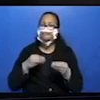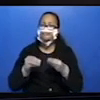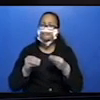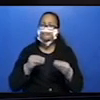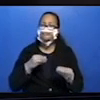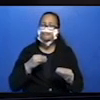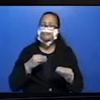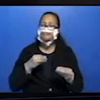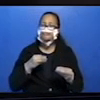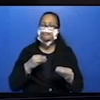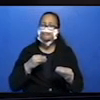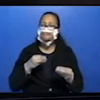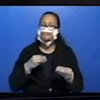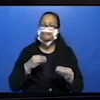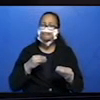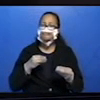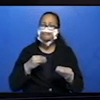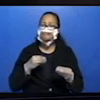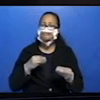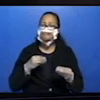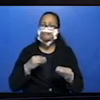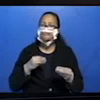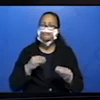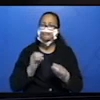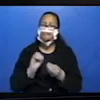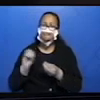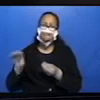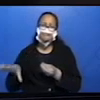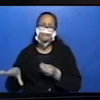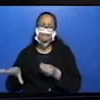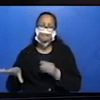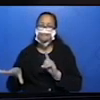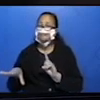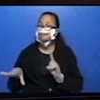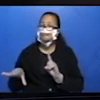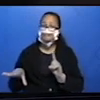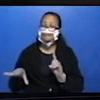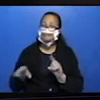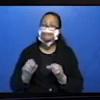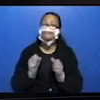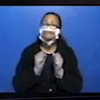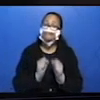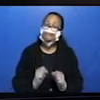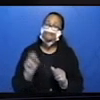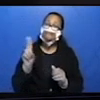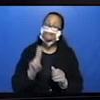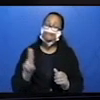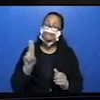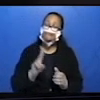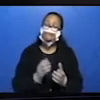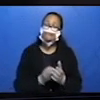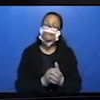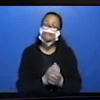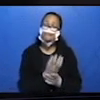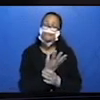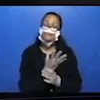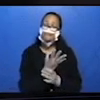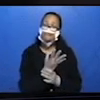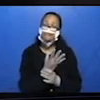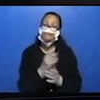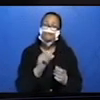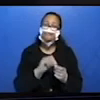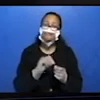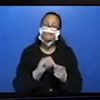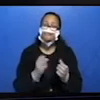nosso ambiente. Em vez de jogar fora, pode ser usada para plantar. Fazer também uma